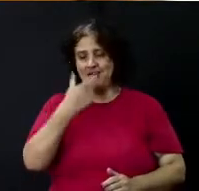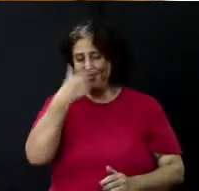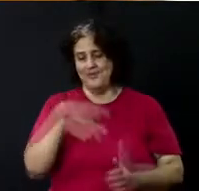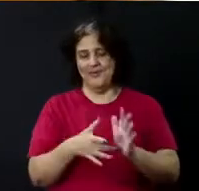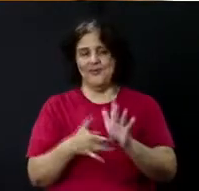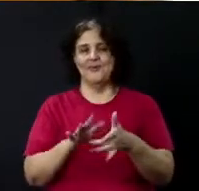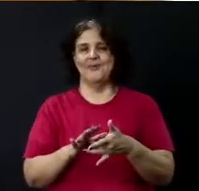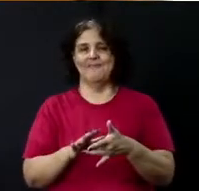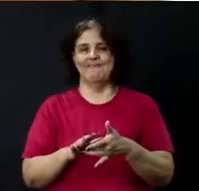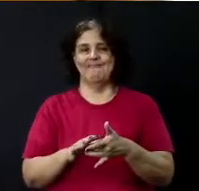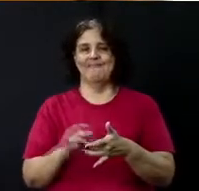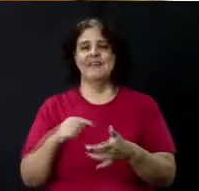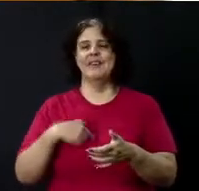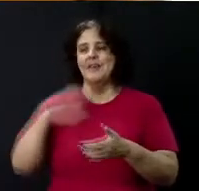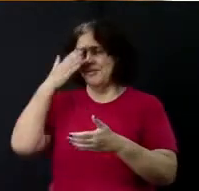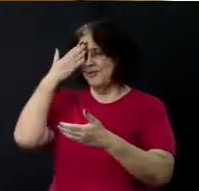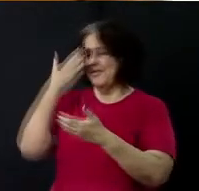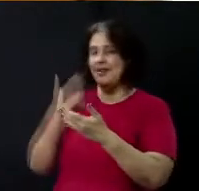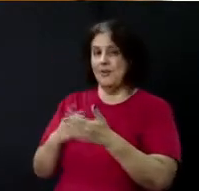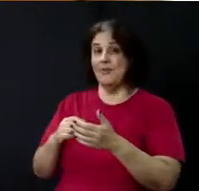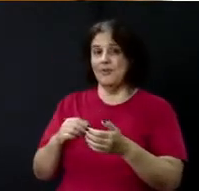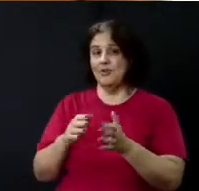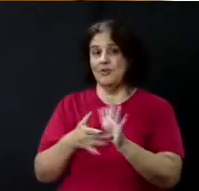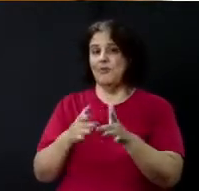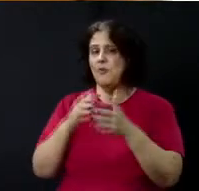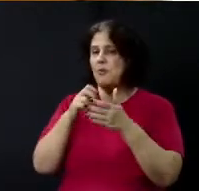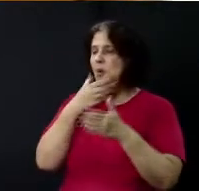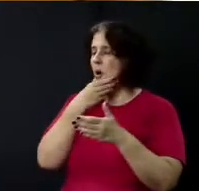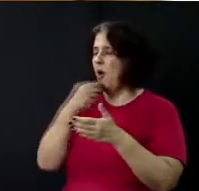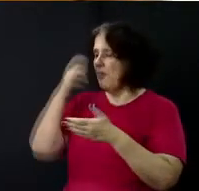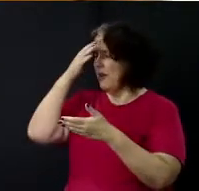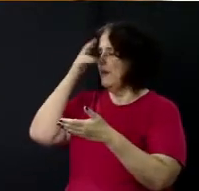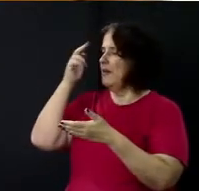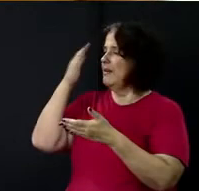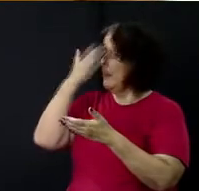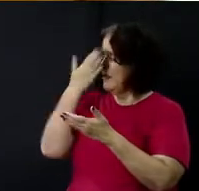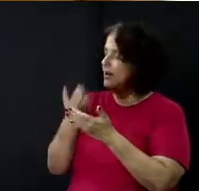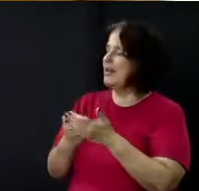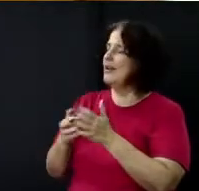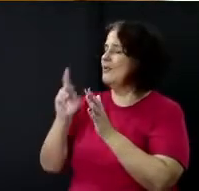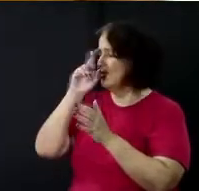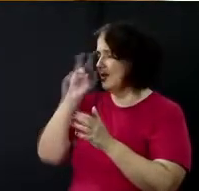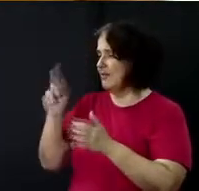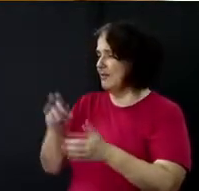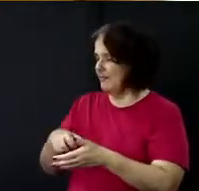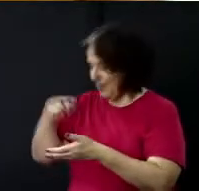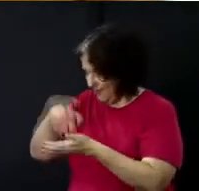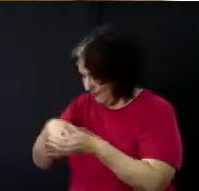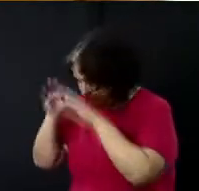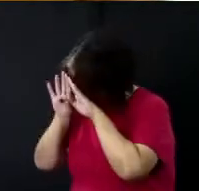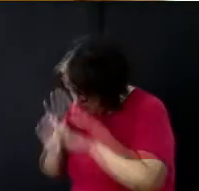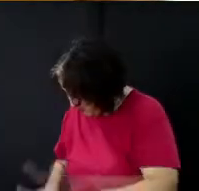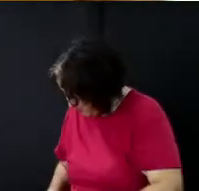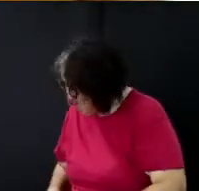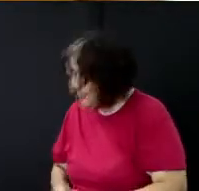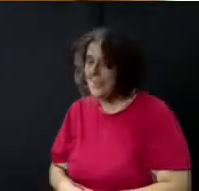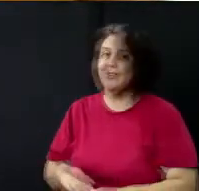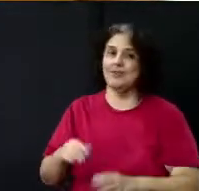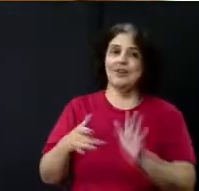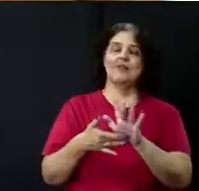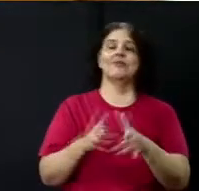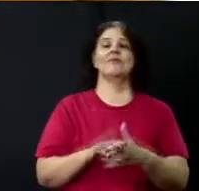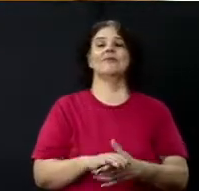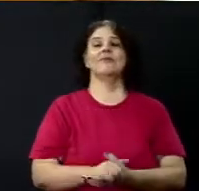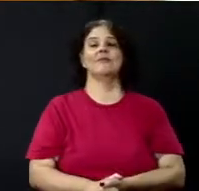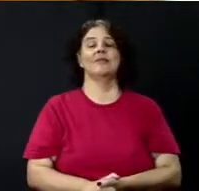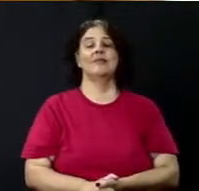ele disse: creio, Senhor, e o adorou. Como eu fiz na primeira parte, com a turma de antes de ver,